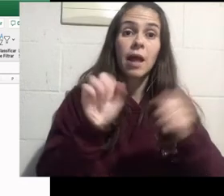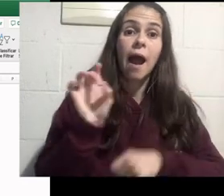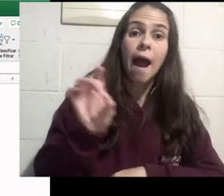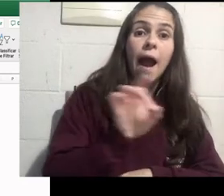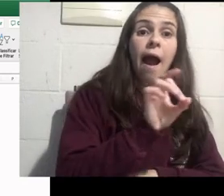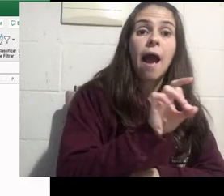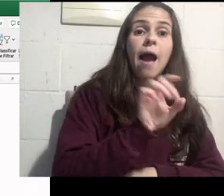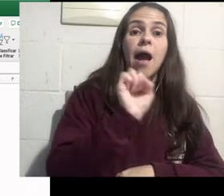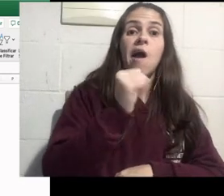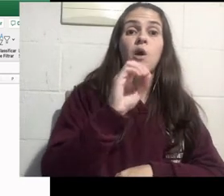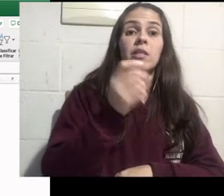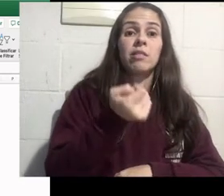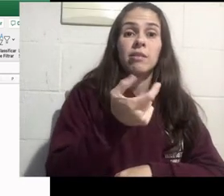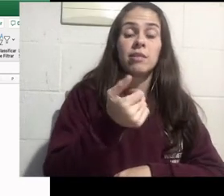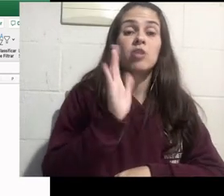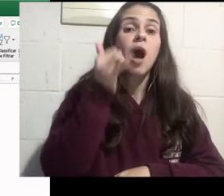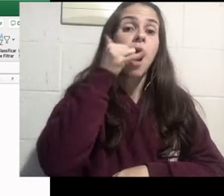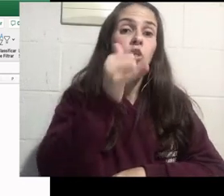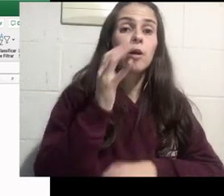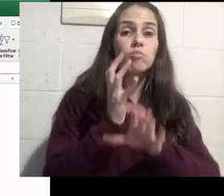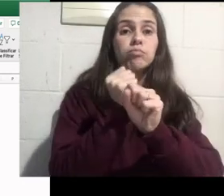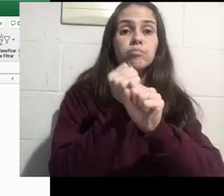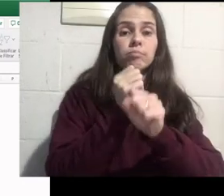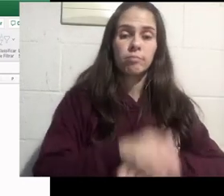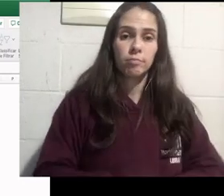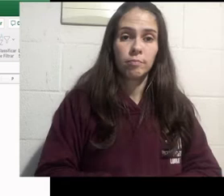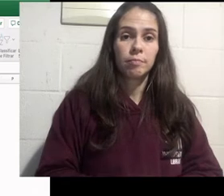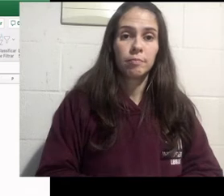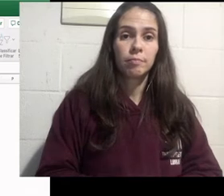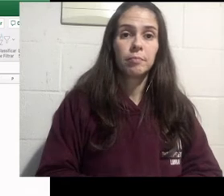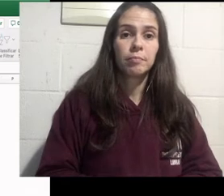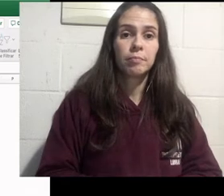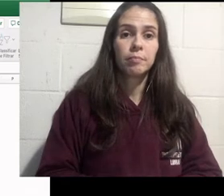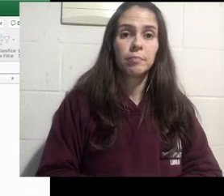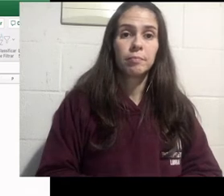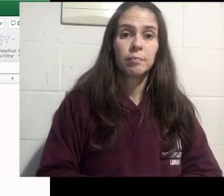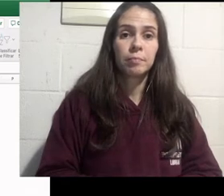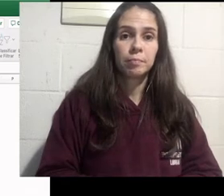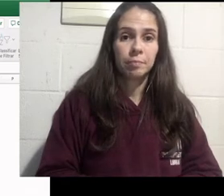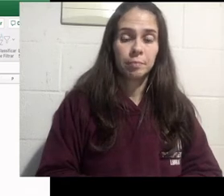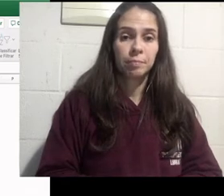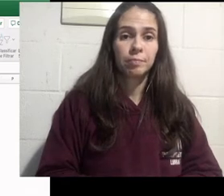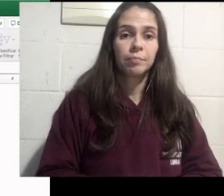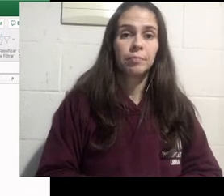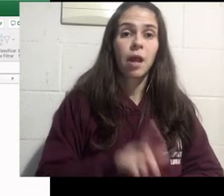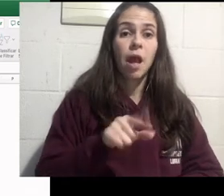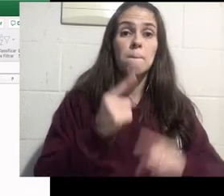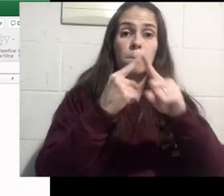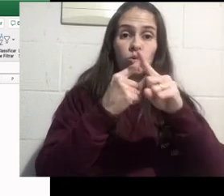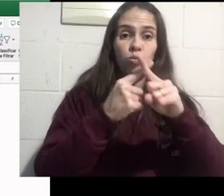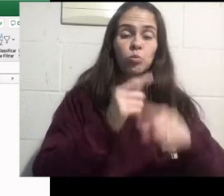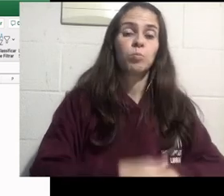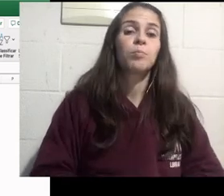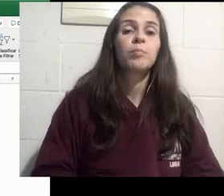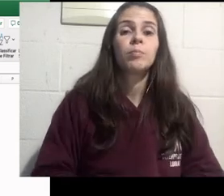custa 80 centavos, então aqui já está automaticamente preenchido. Aqui é o produto, se eu clicar, der 2 cliques, a gente vê que é o produto dessas duas células, tá?